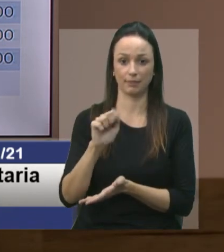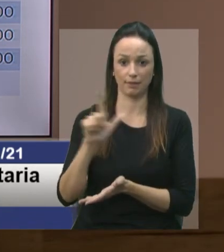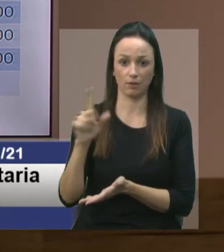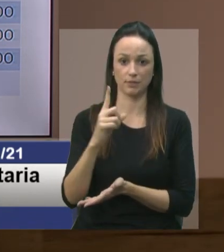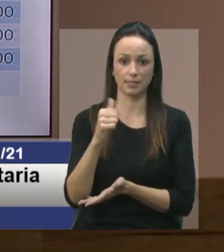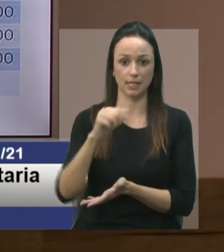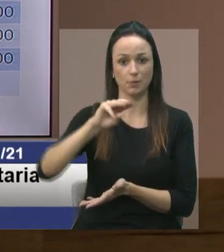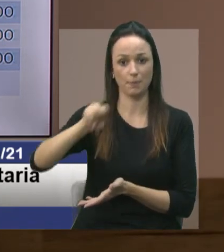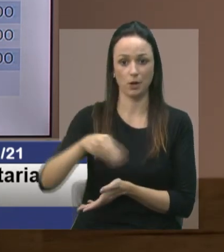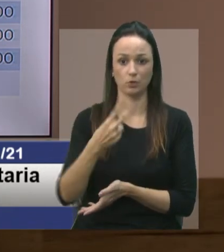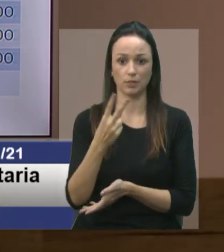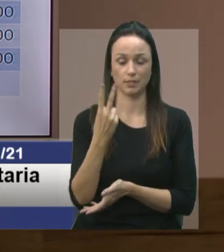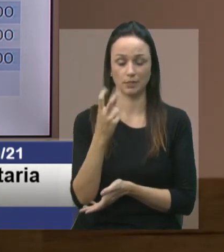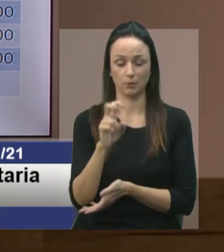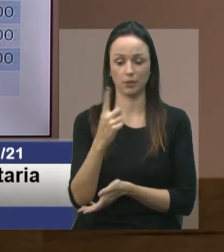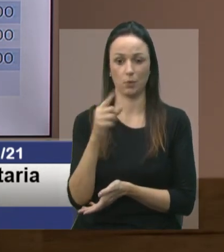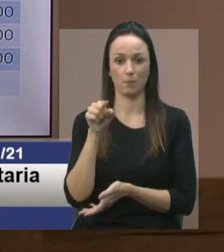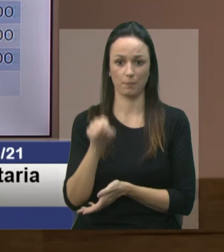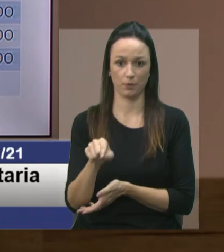R$ 17.251.000, sendo